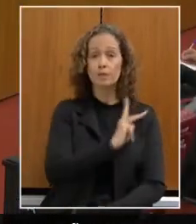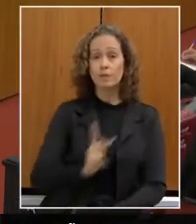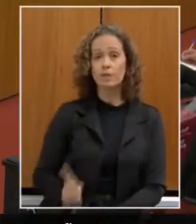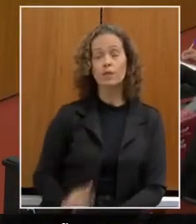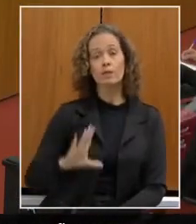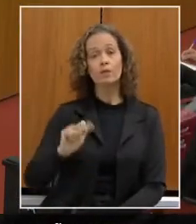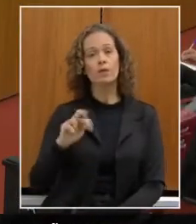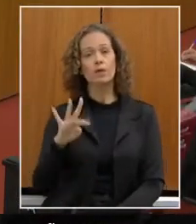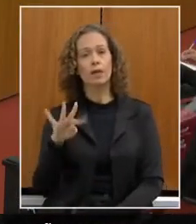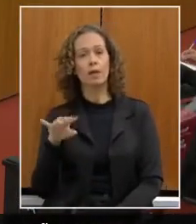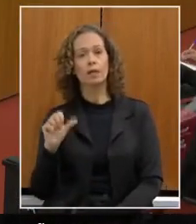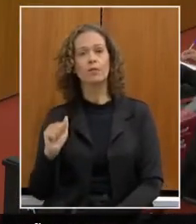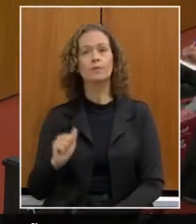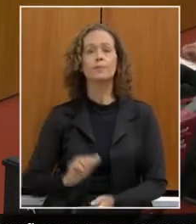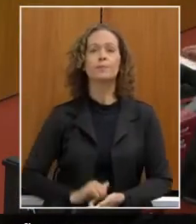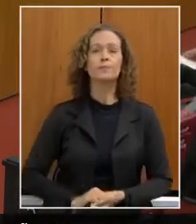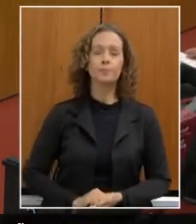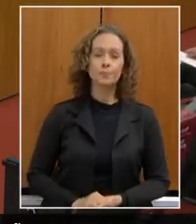Pimenta.